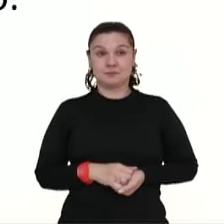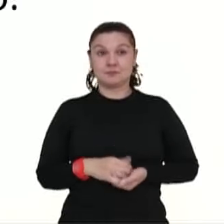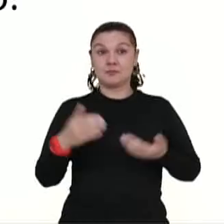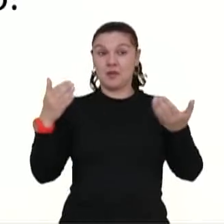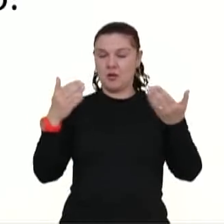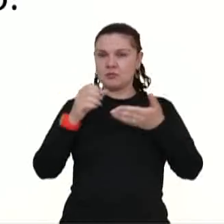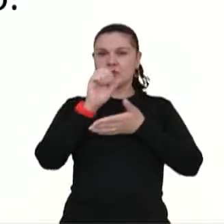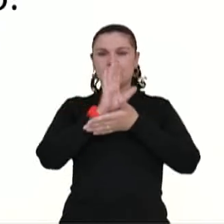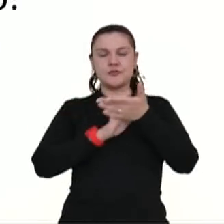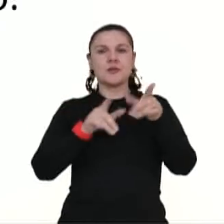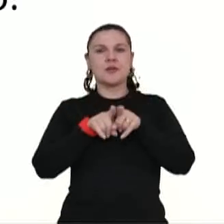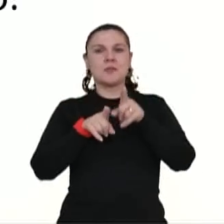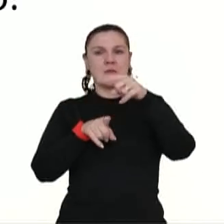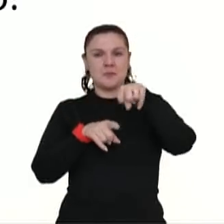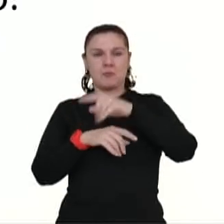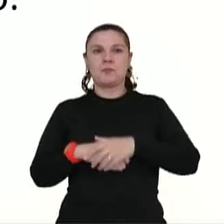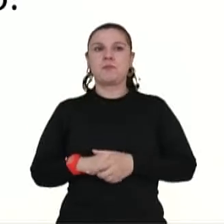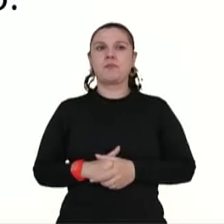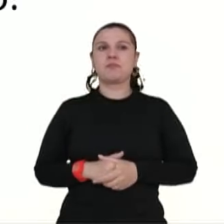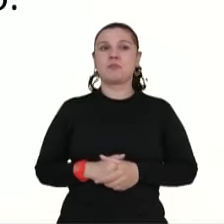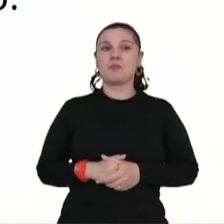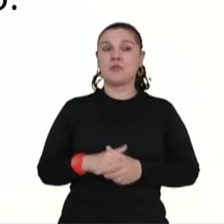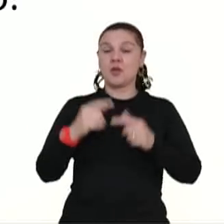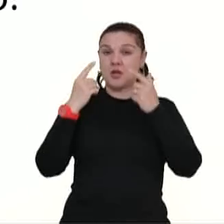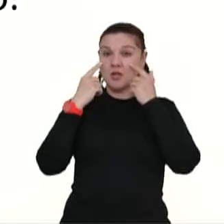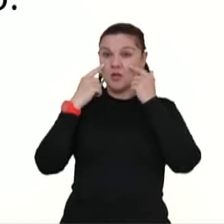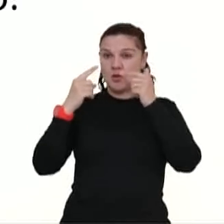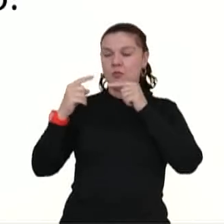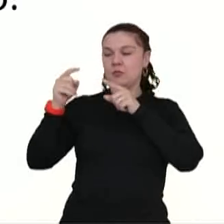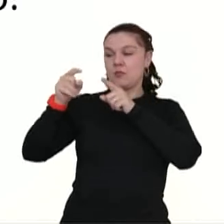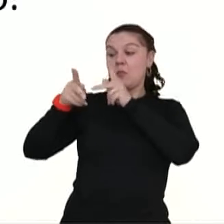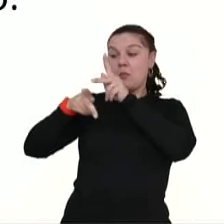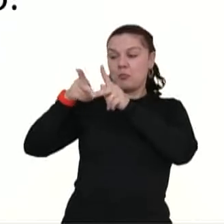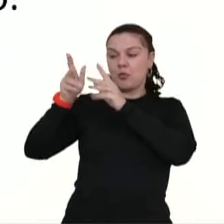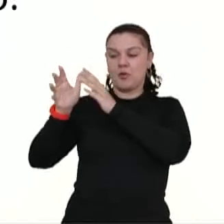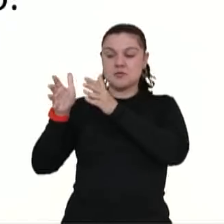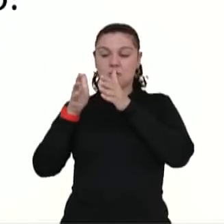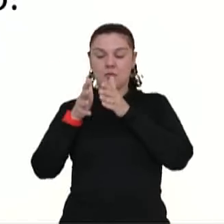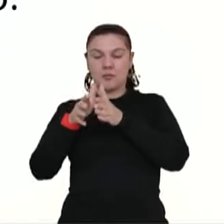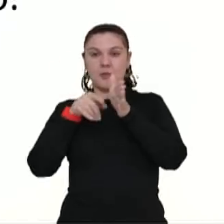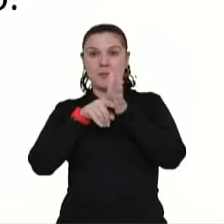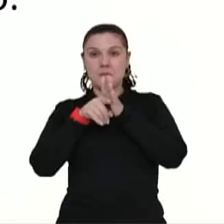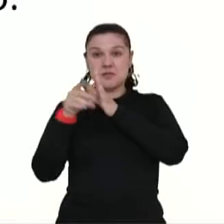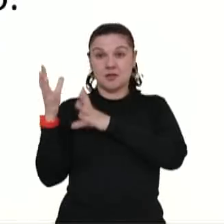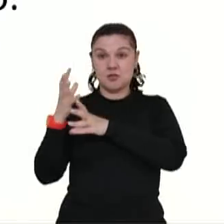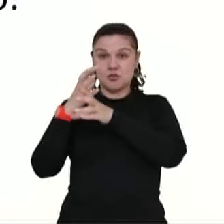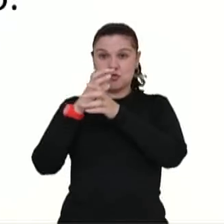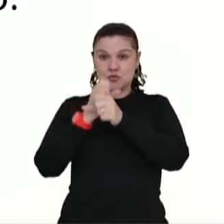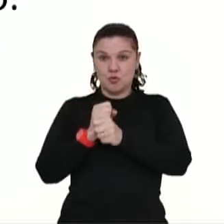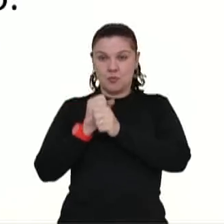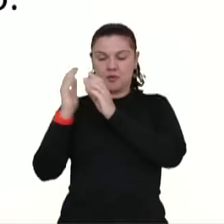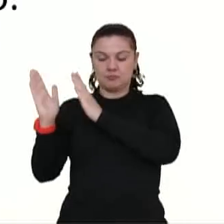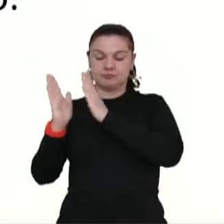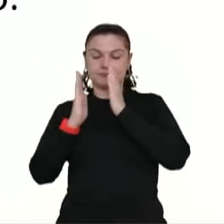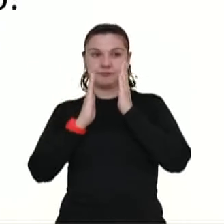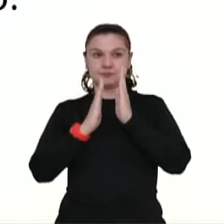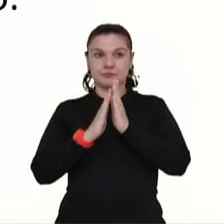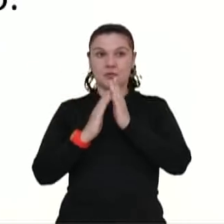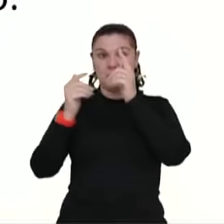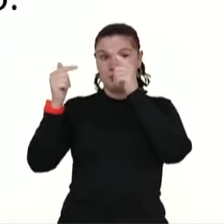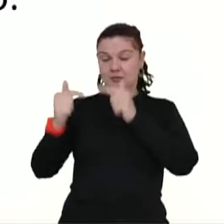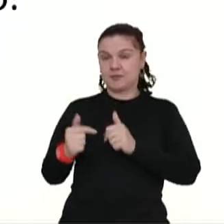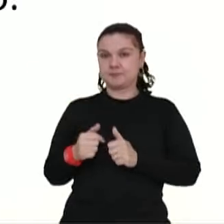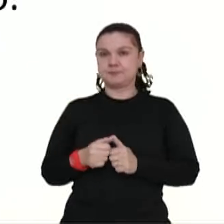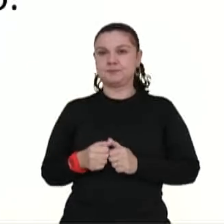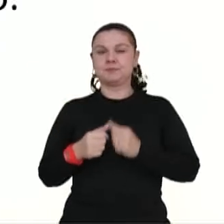Agora eu tenho um exercício aqui para vocês que é o seguinte. Eu quero relacionar população, amostra, pesquisa censitária e pesquisa amostral com as características ao